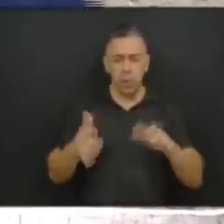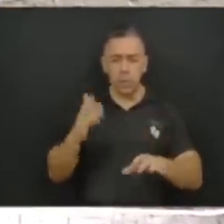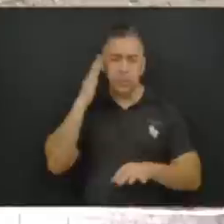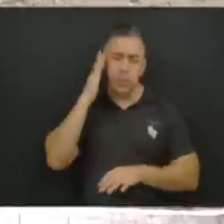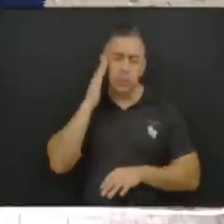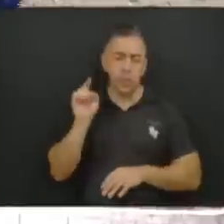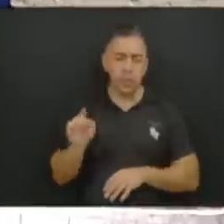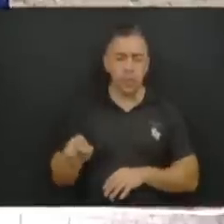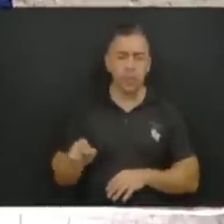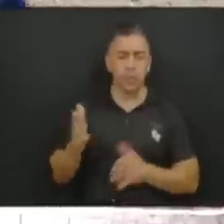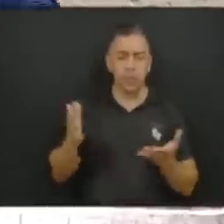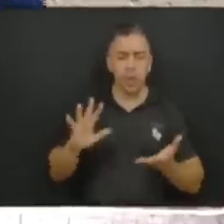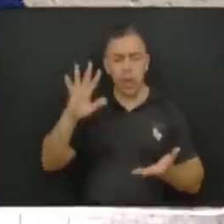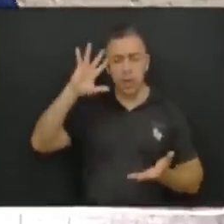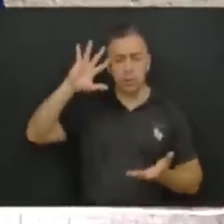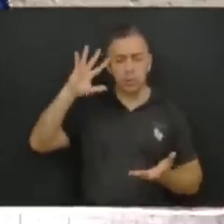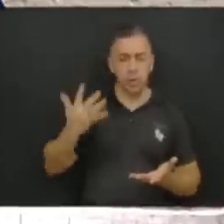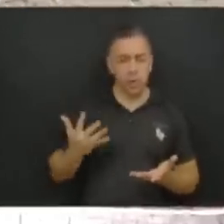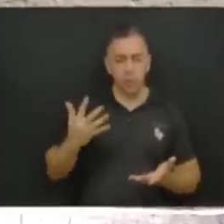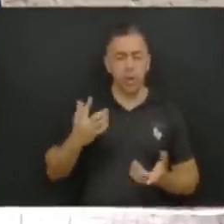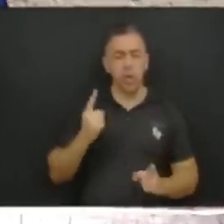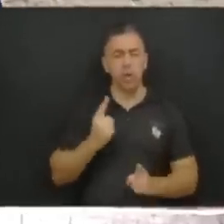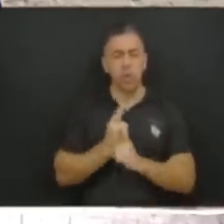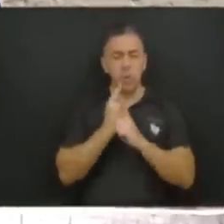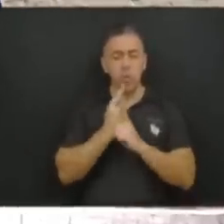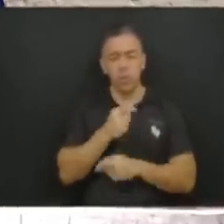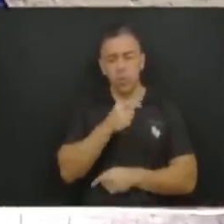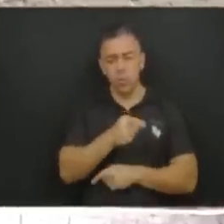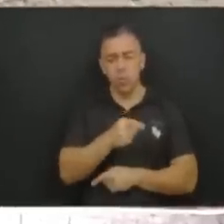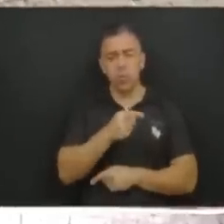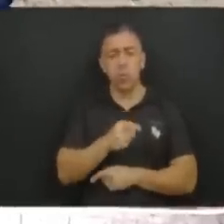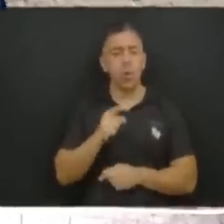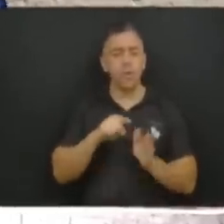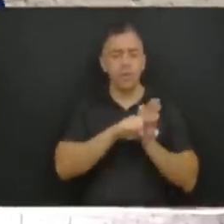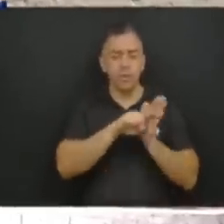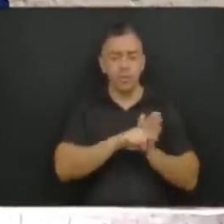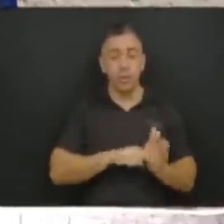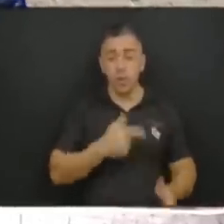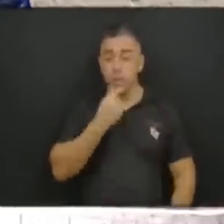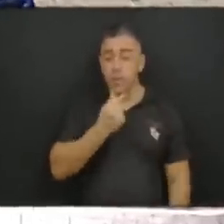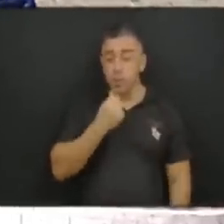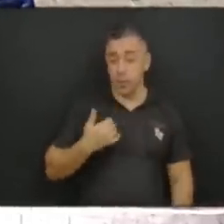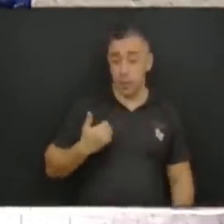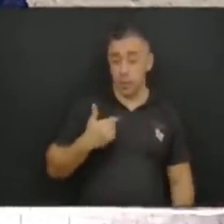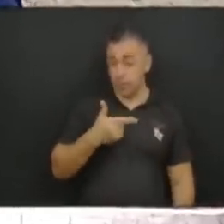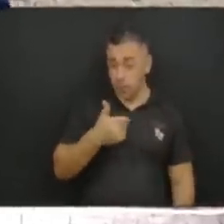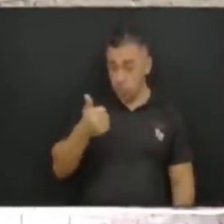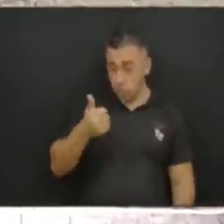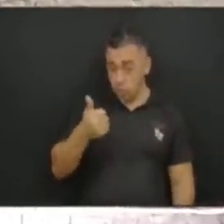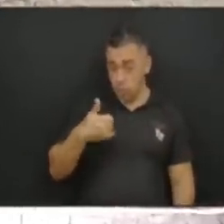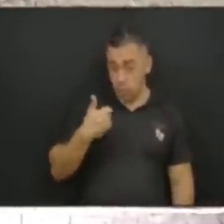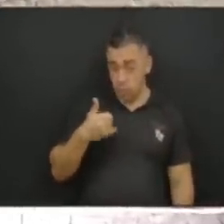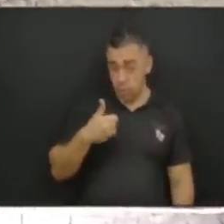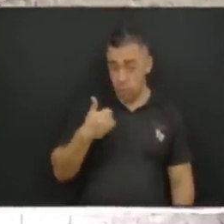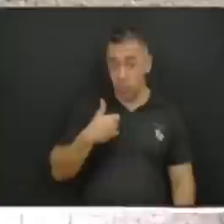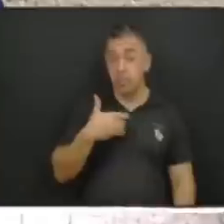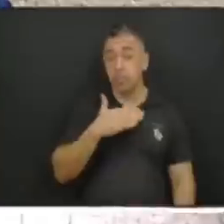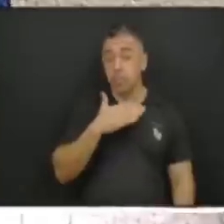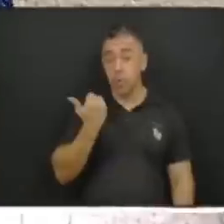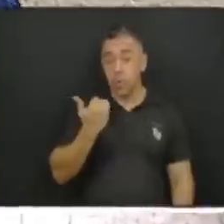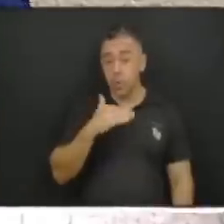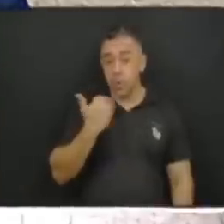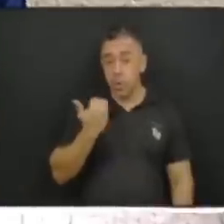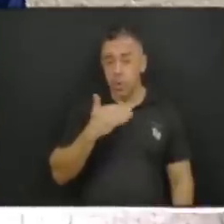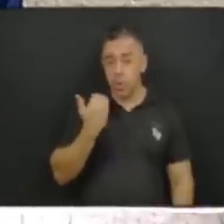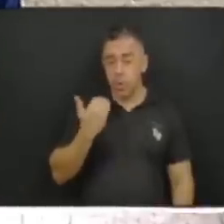que eu quero é que resumo e solucione sem querer o menino de 21 anos foi assassinado